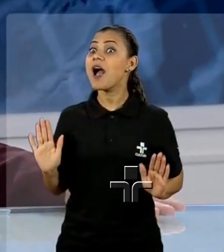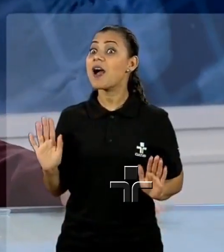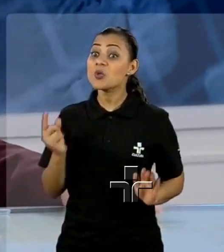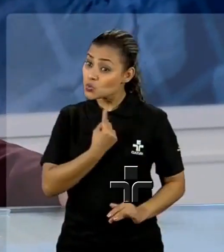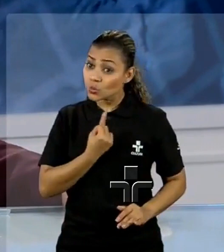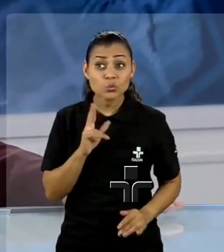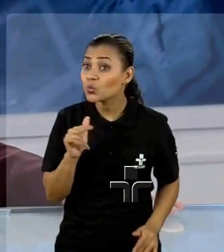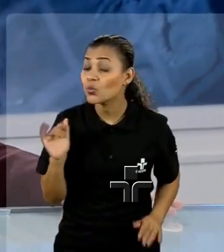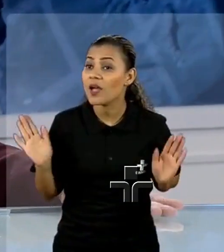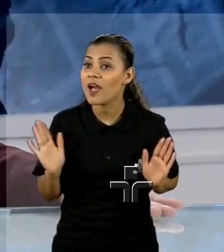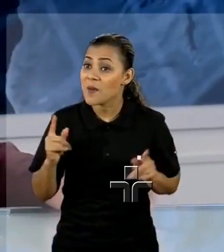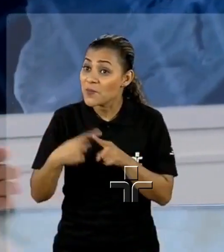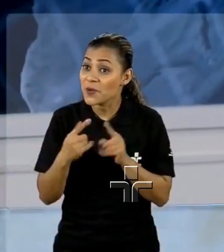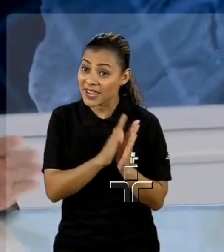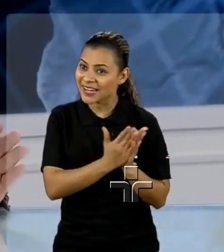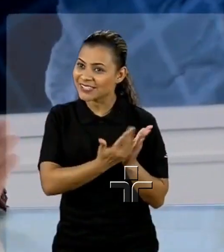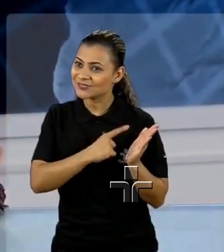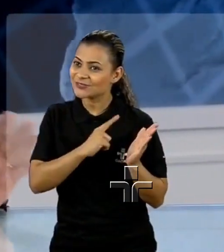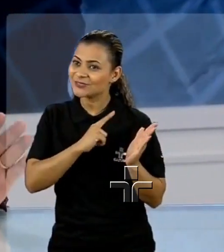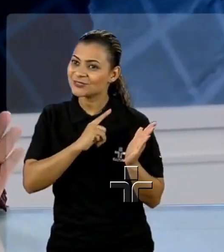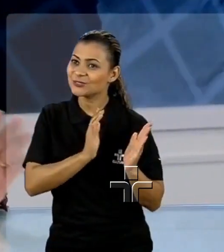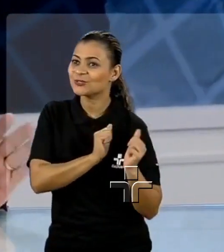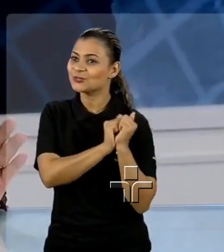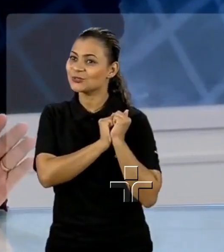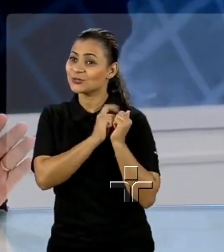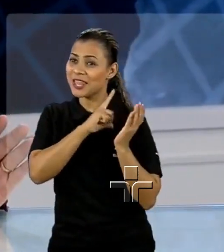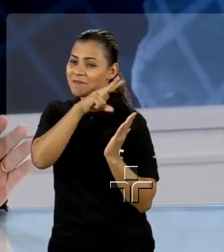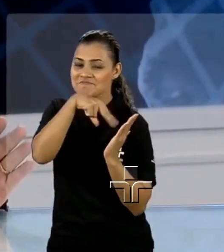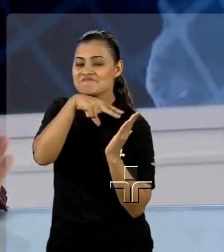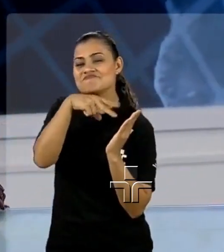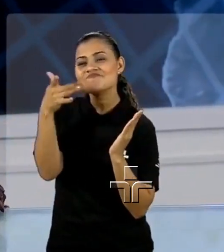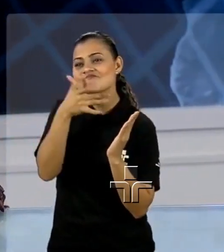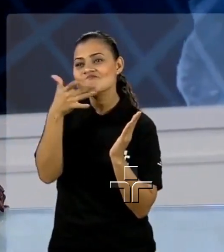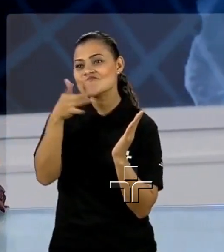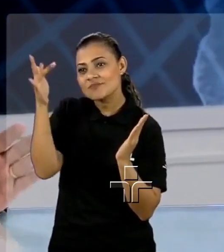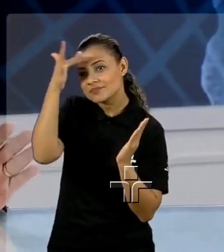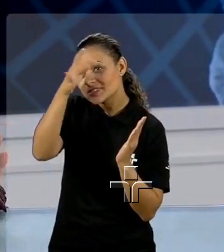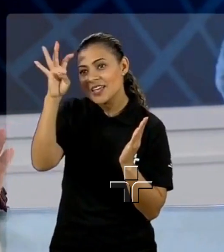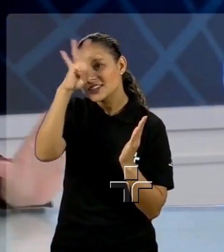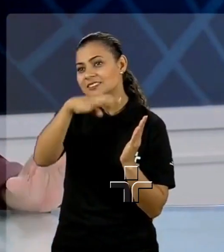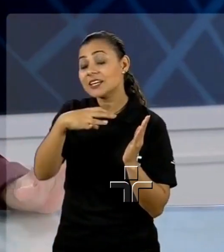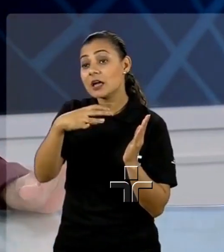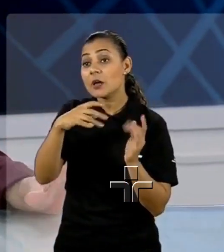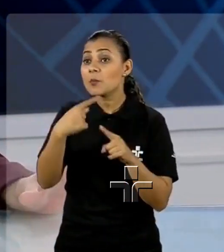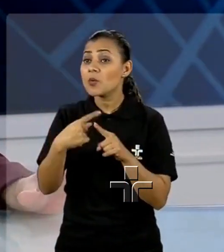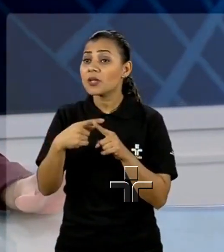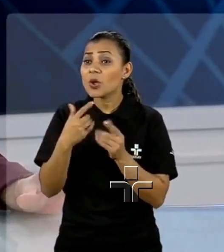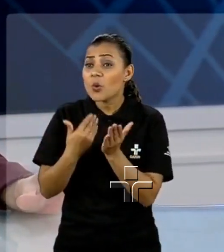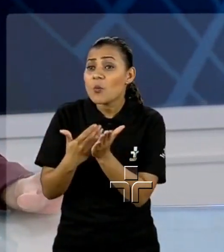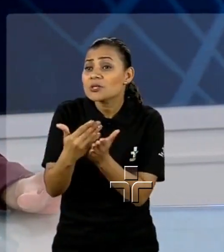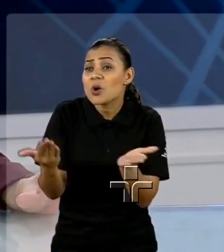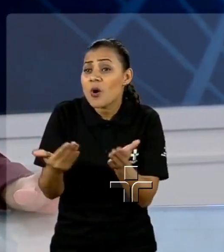ler, porque você tem um livro com você. Mas eu acho que parte do que atrapalha o hábito da leitura é porque o hábito da leitura começou a sexta passada na